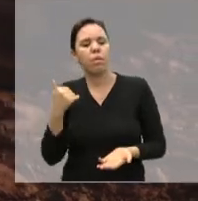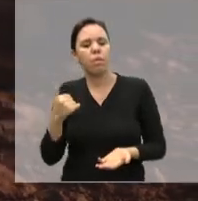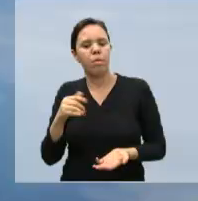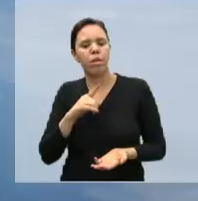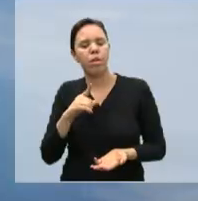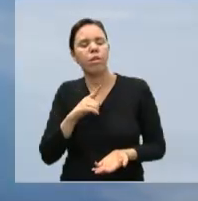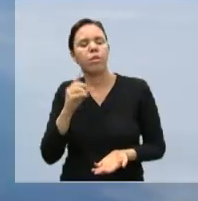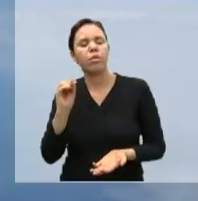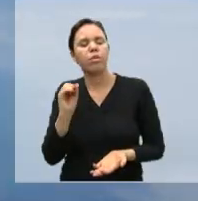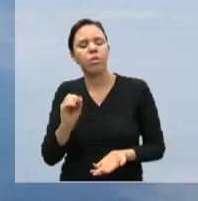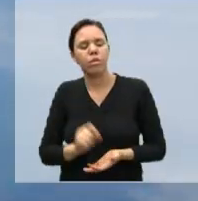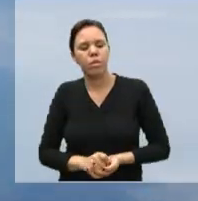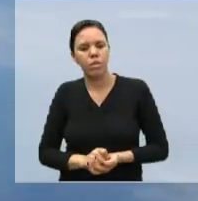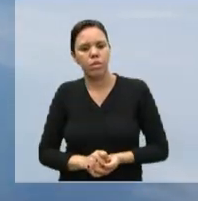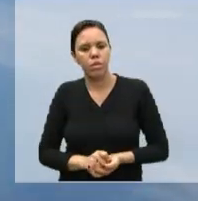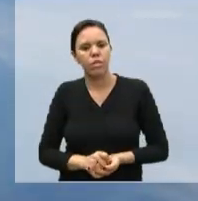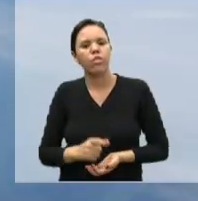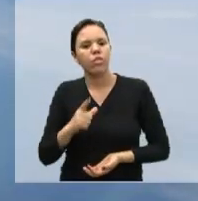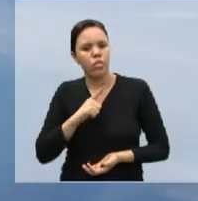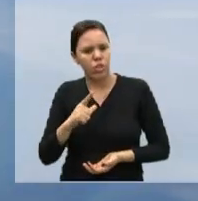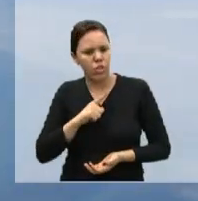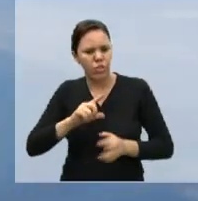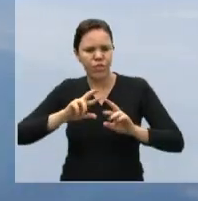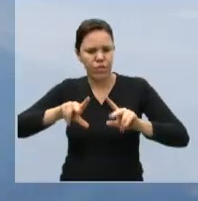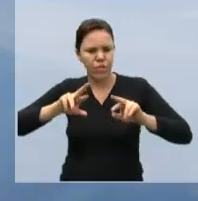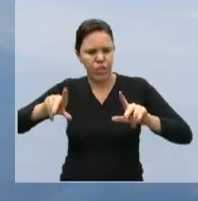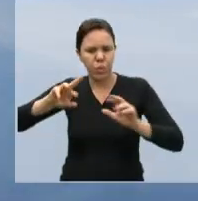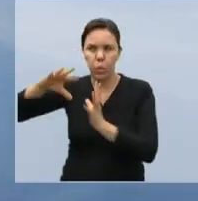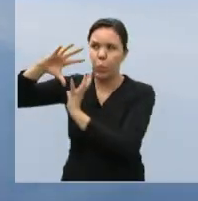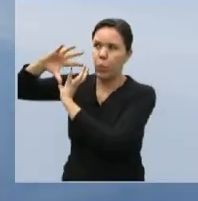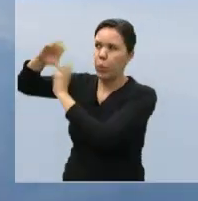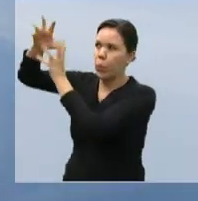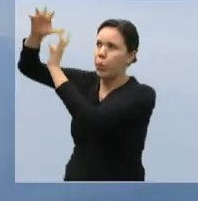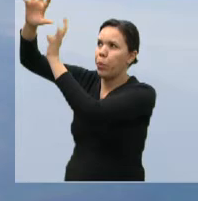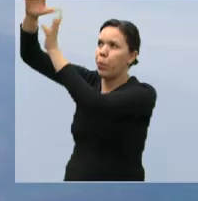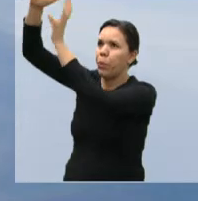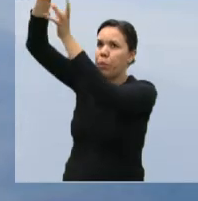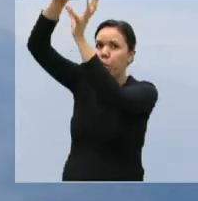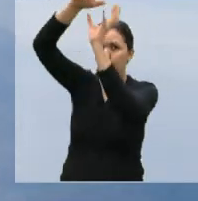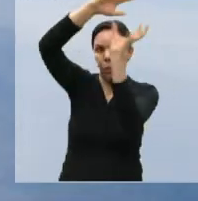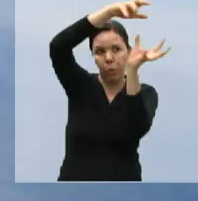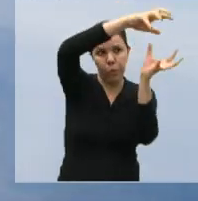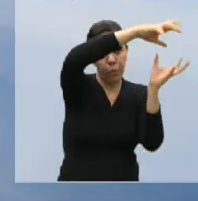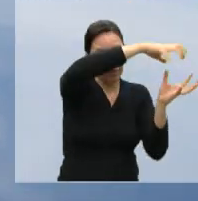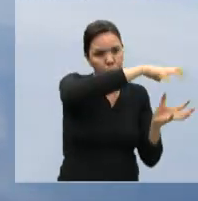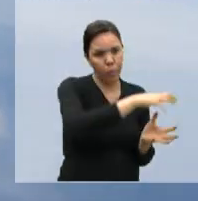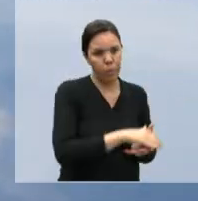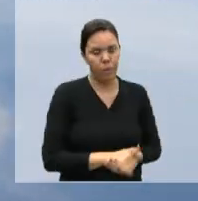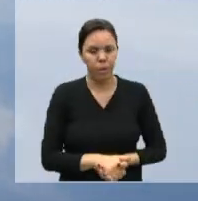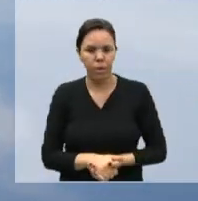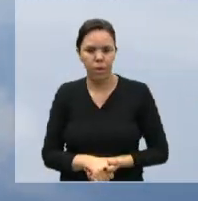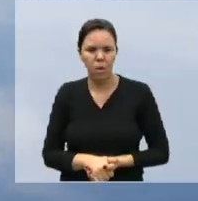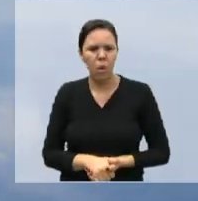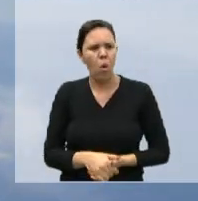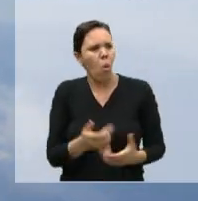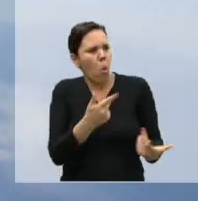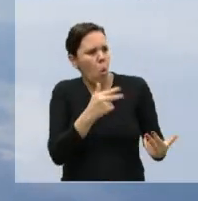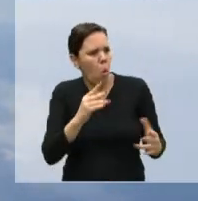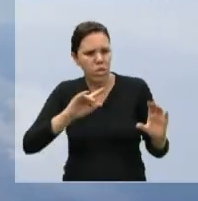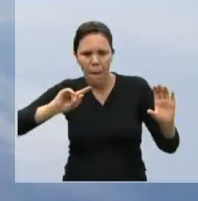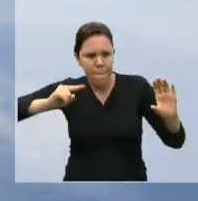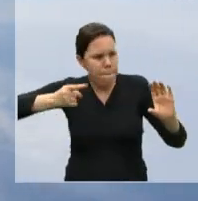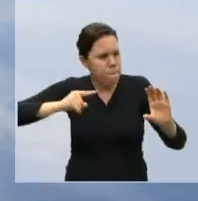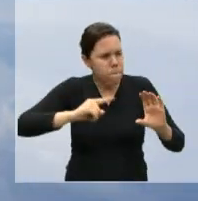mim que havia outros mundos, algo além do que eu conheço dessa sociedade,